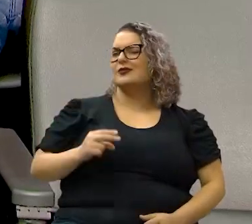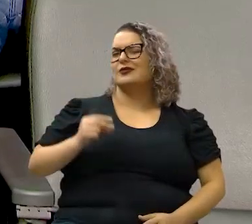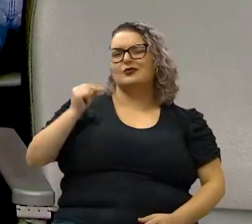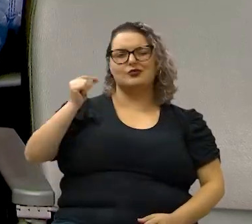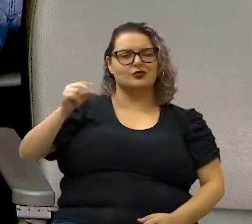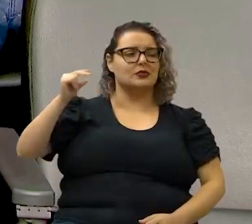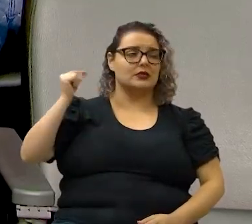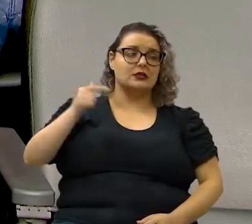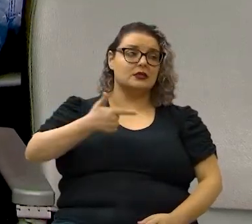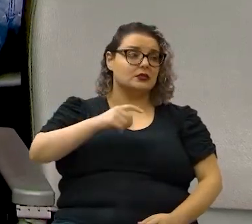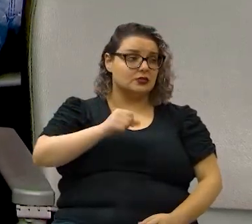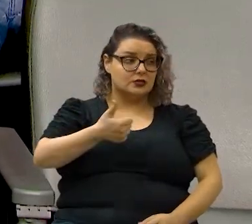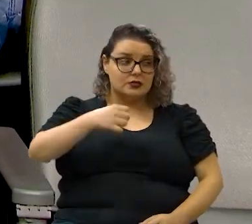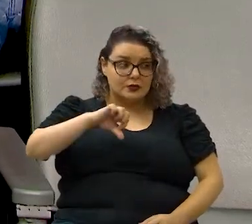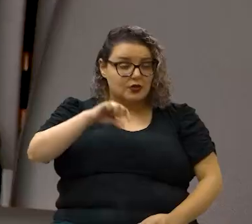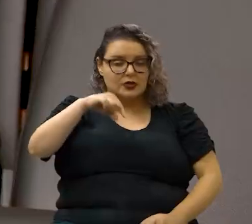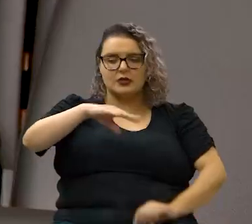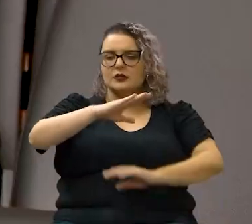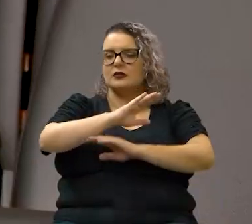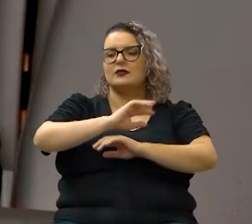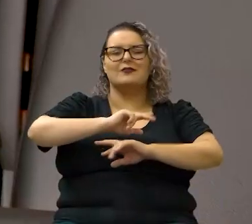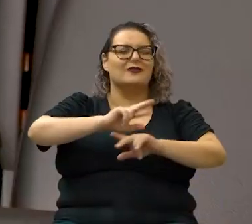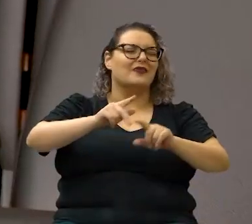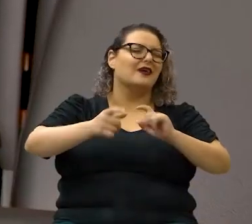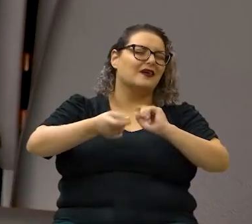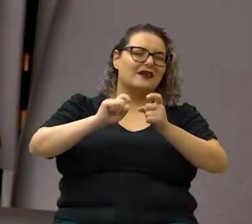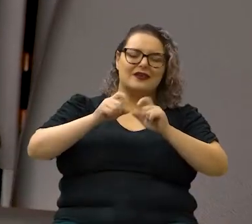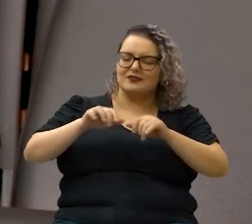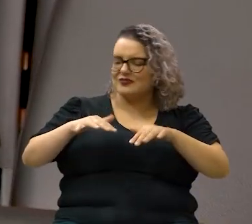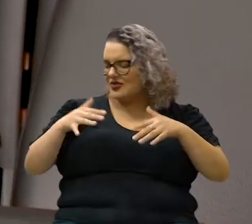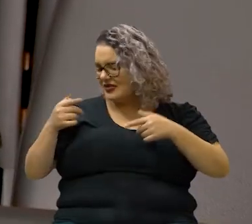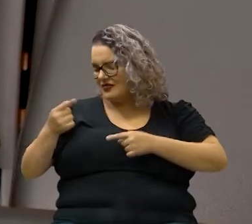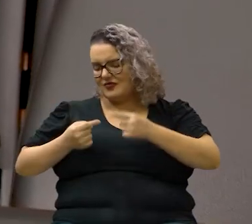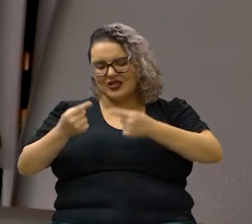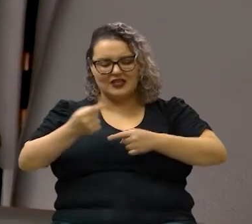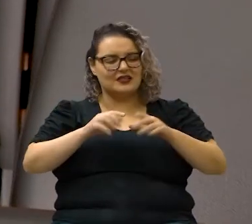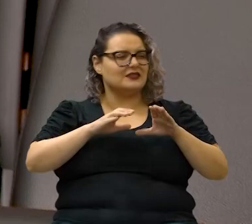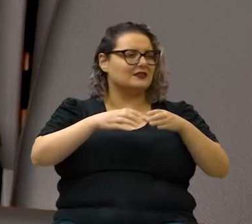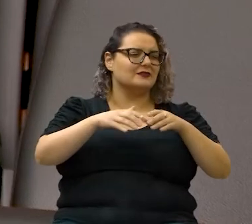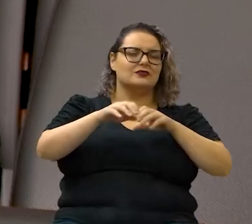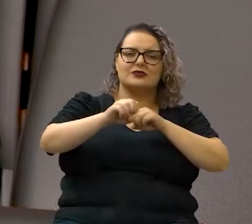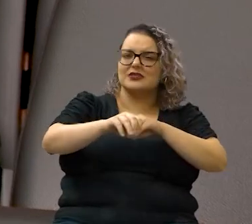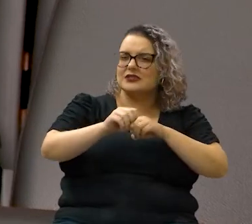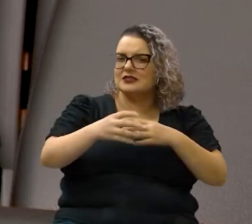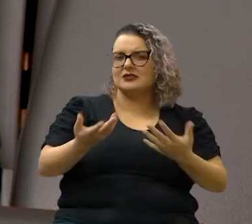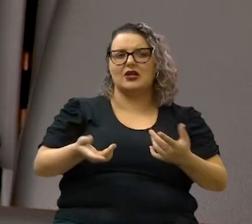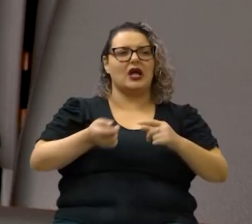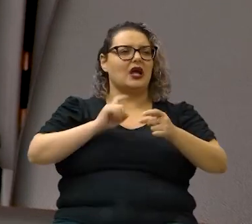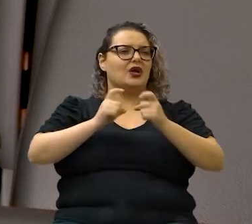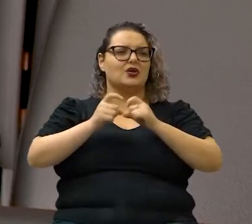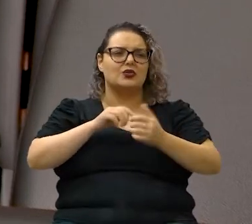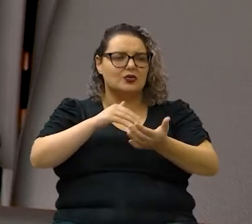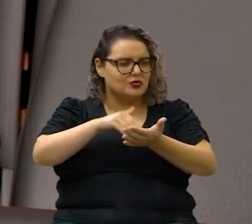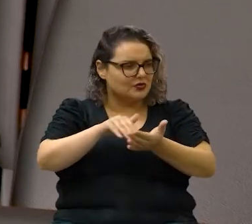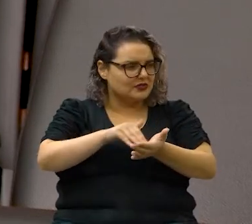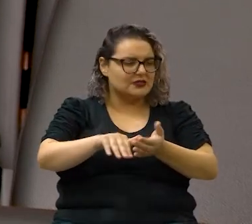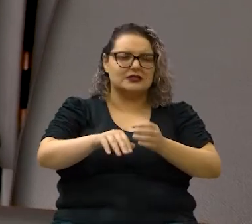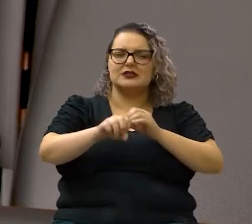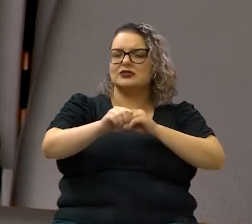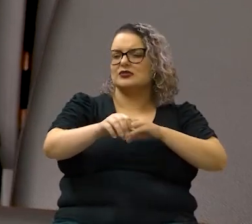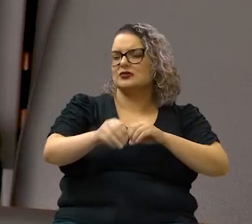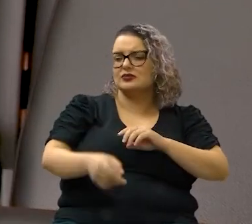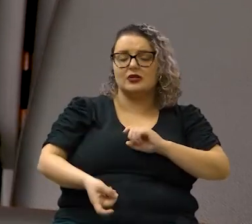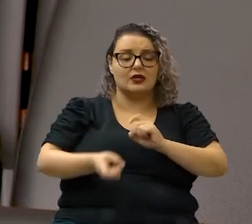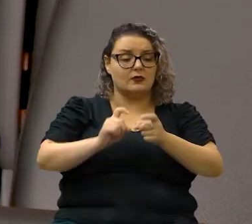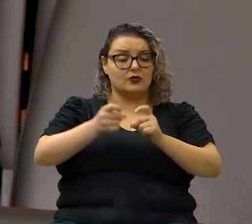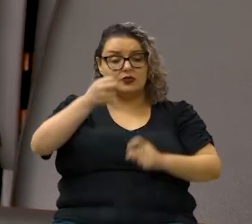encampa desde 2019 aqui na Câmara. Foram várias reuniões, audiências, debates na Comissão de Educação, reuniões com o secretário de